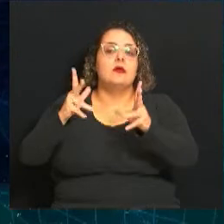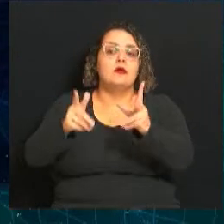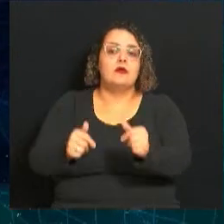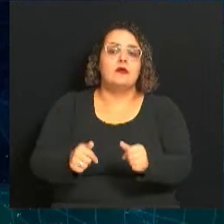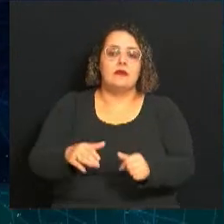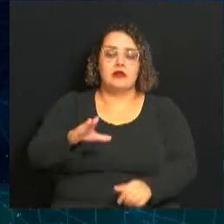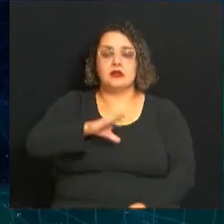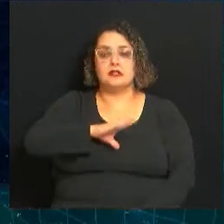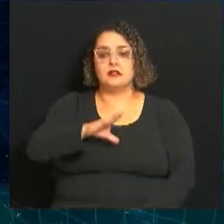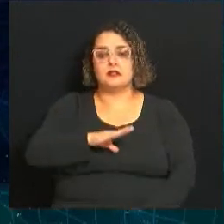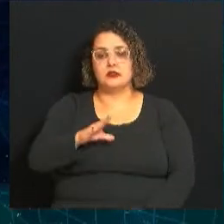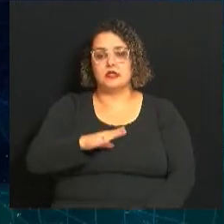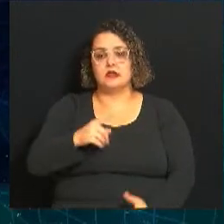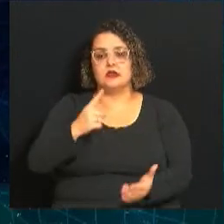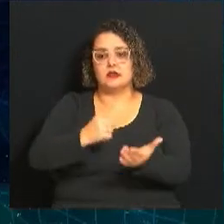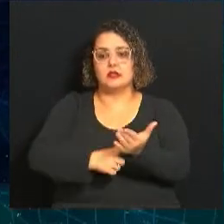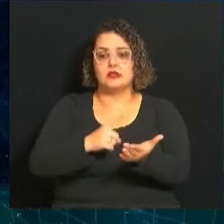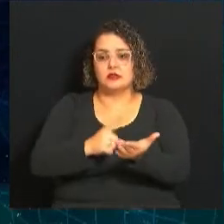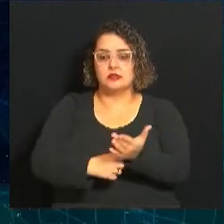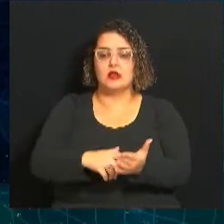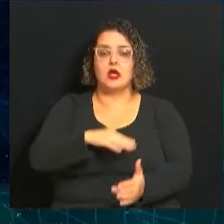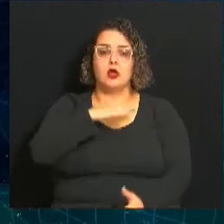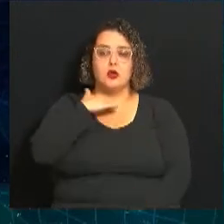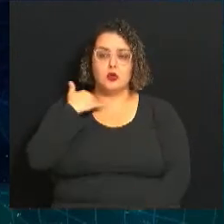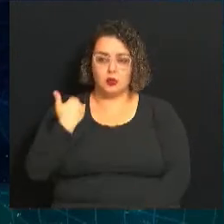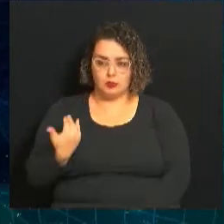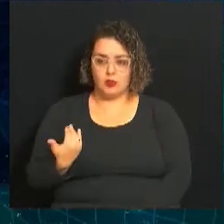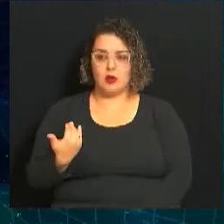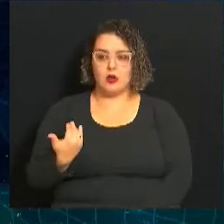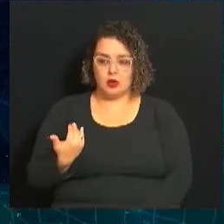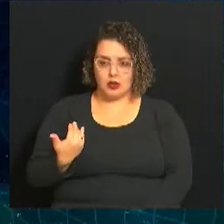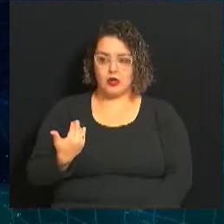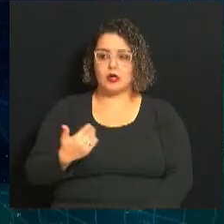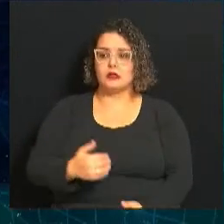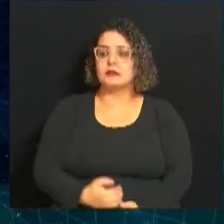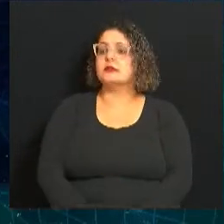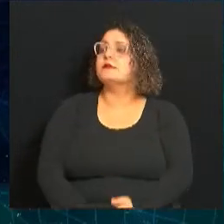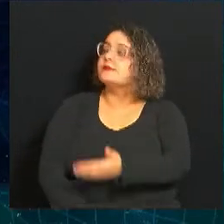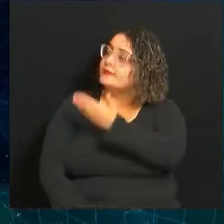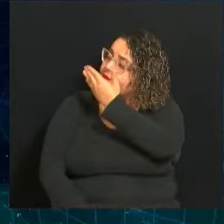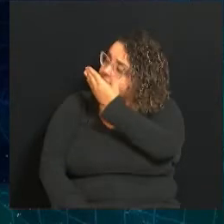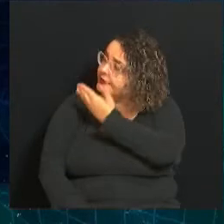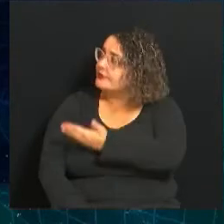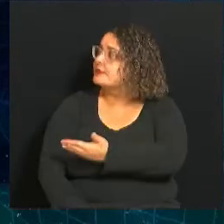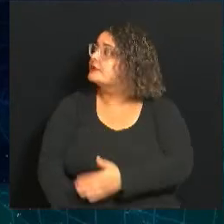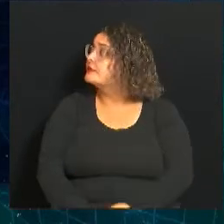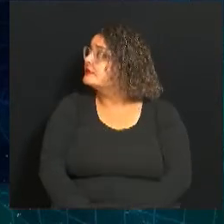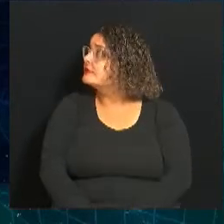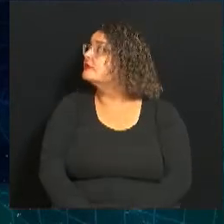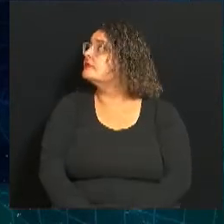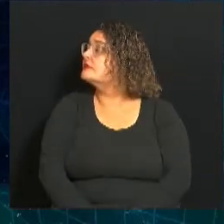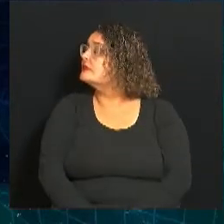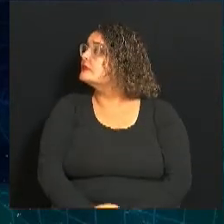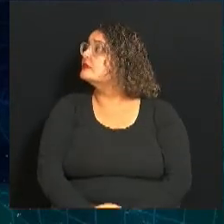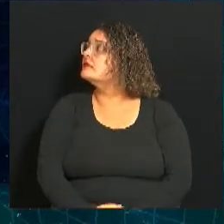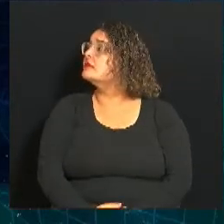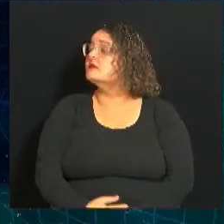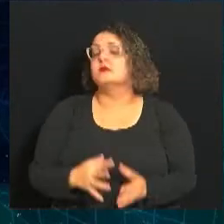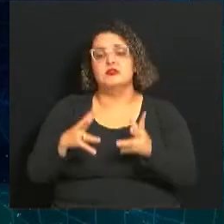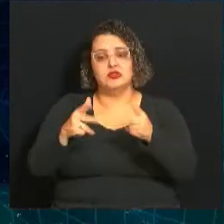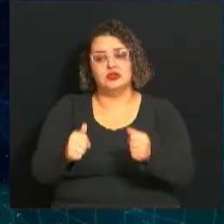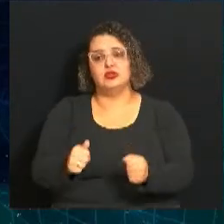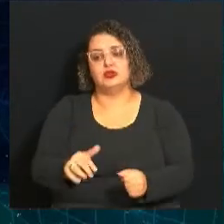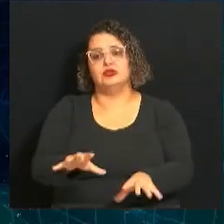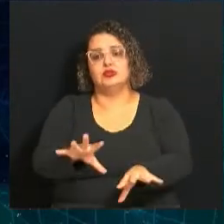Oeste 881, Indaiatuba 852, Hortolândia 796,